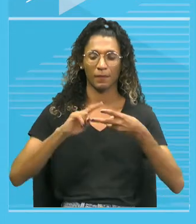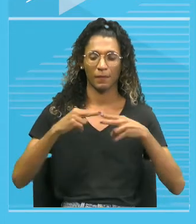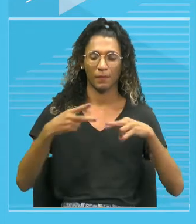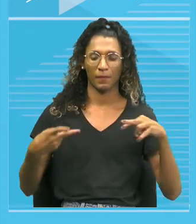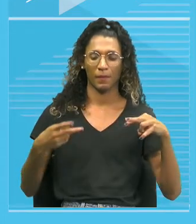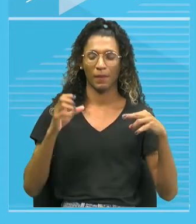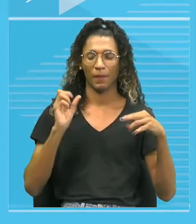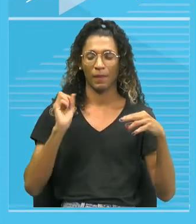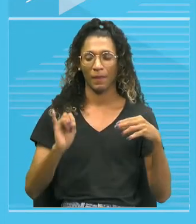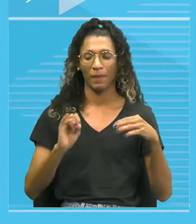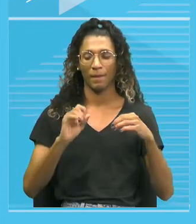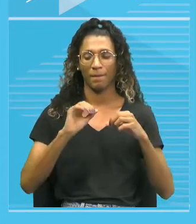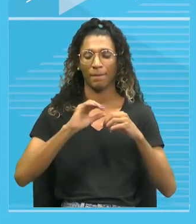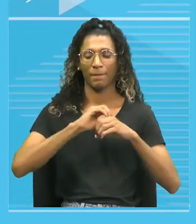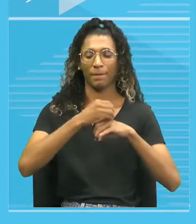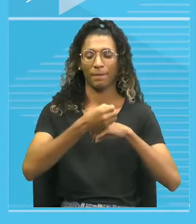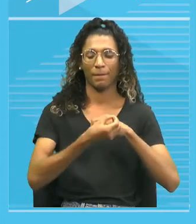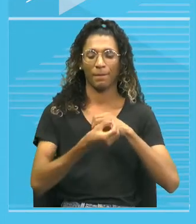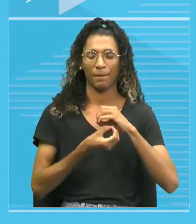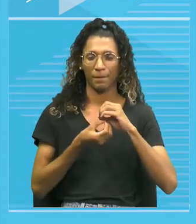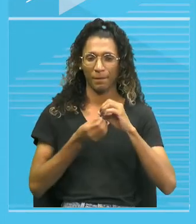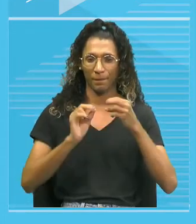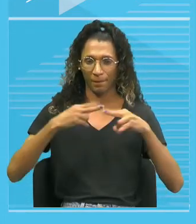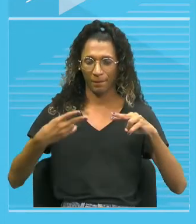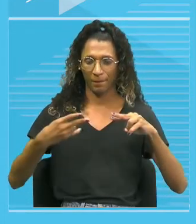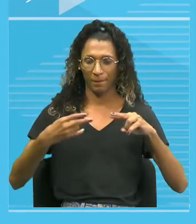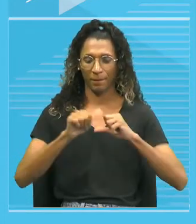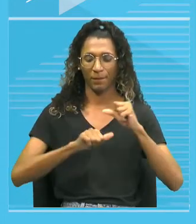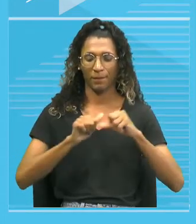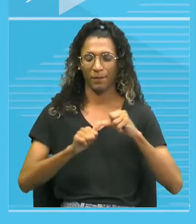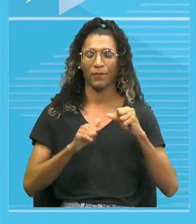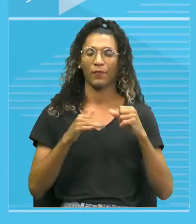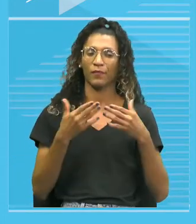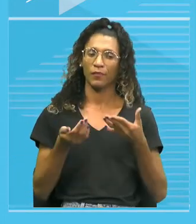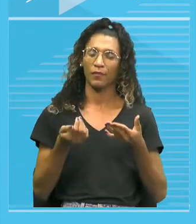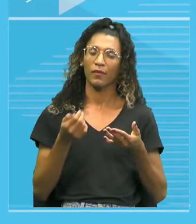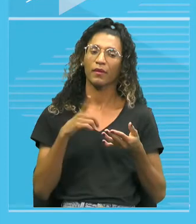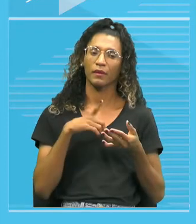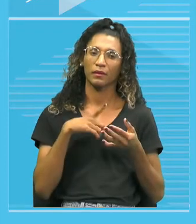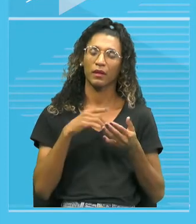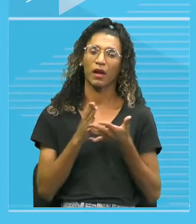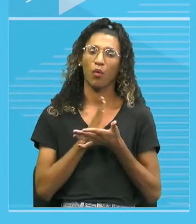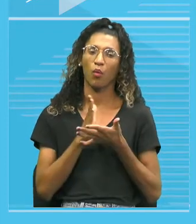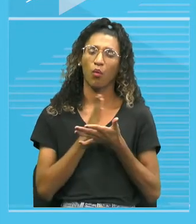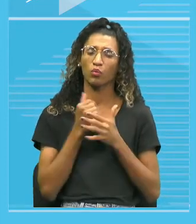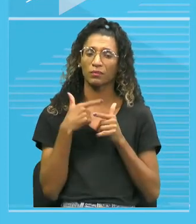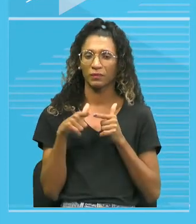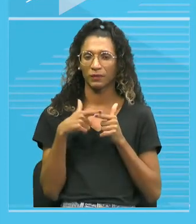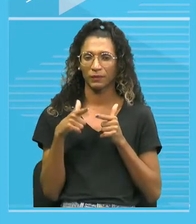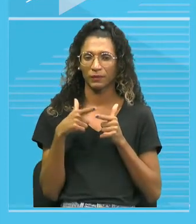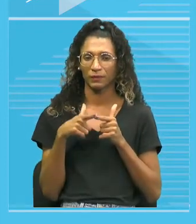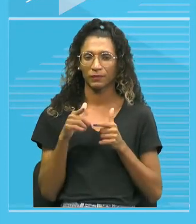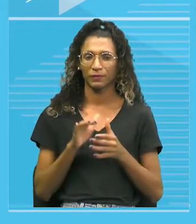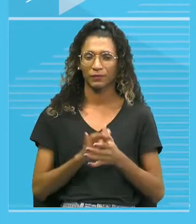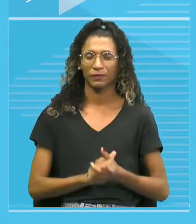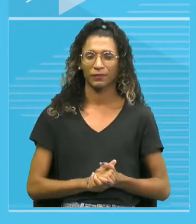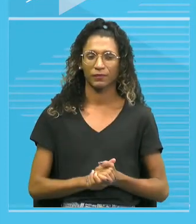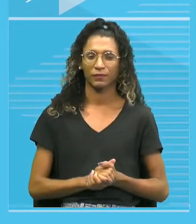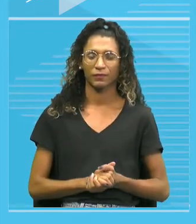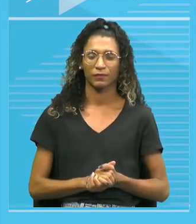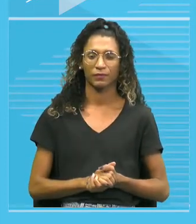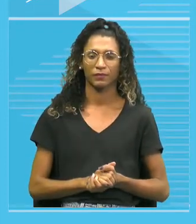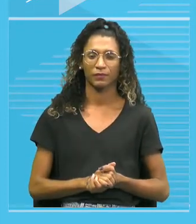DNA, aí esse dano tem, vamos dizer, consequências. Esse dano,